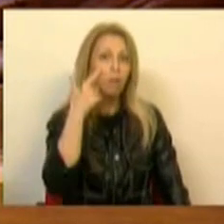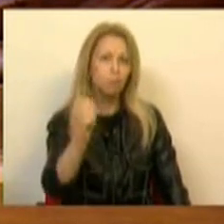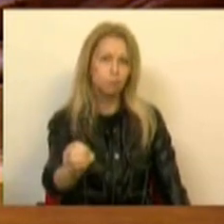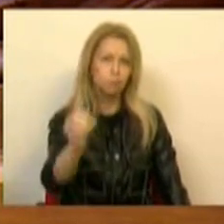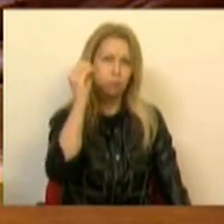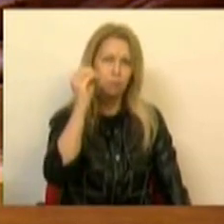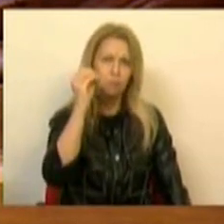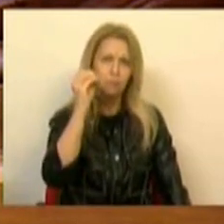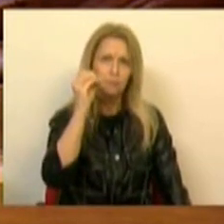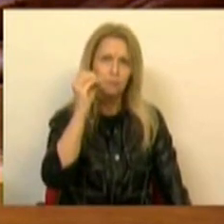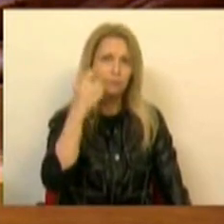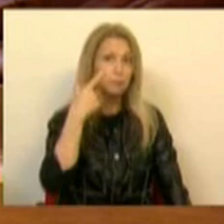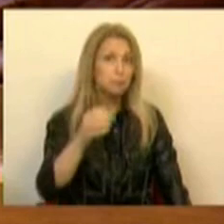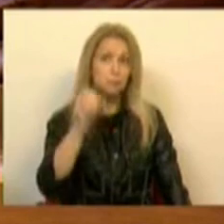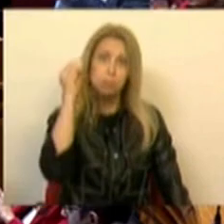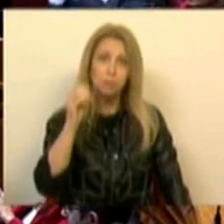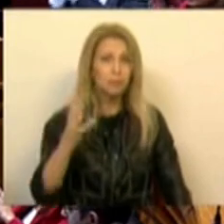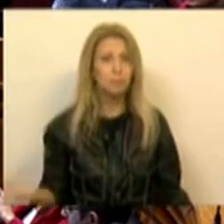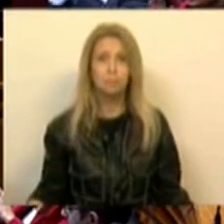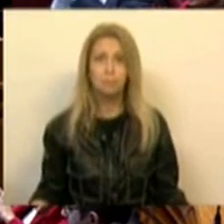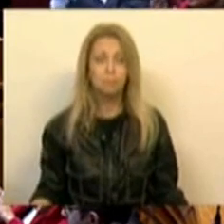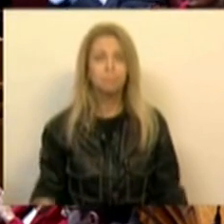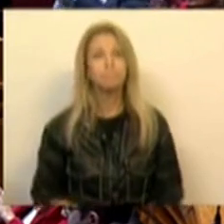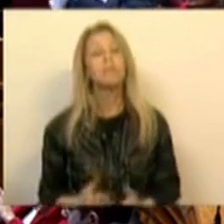existiu desde que há registros.